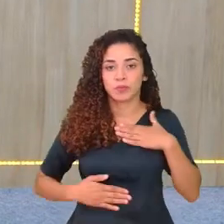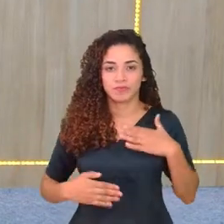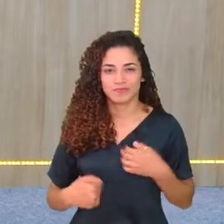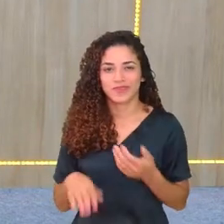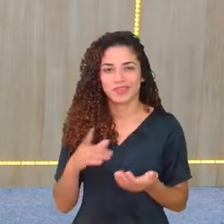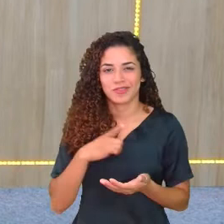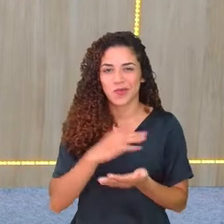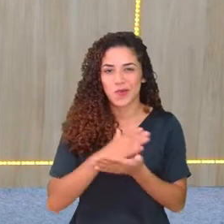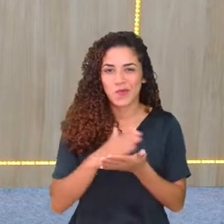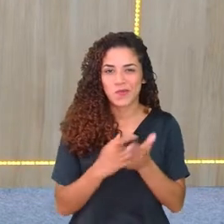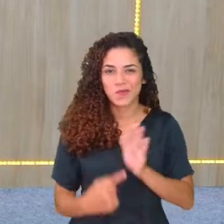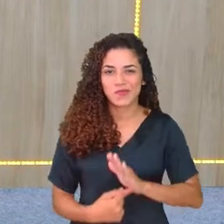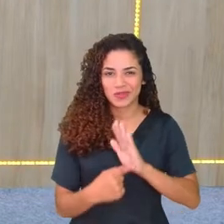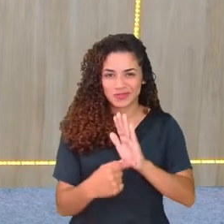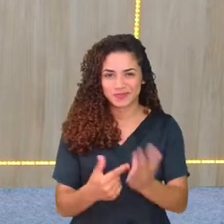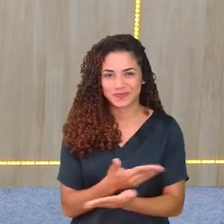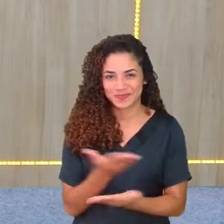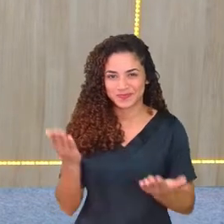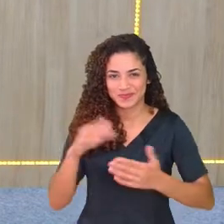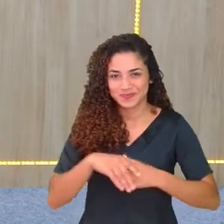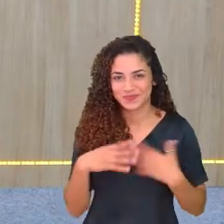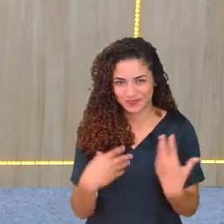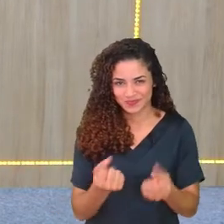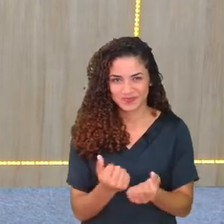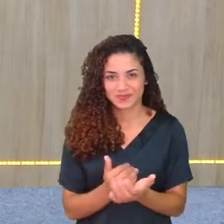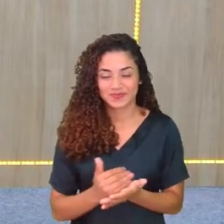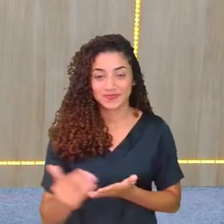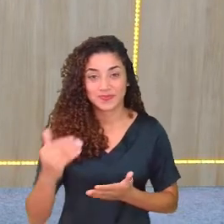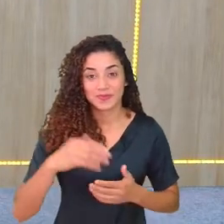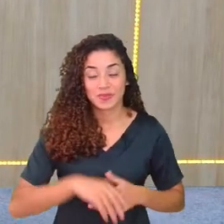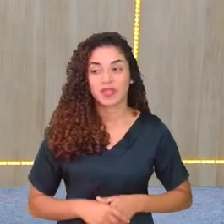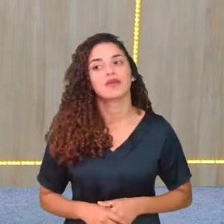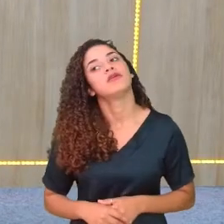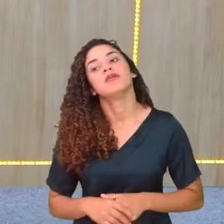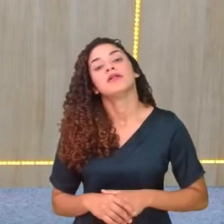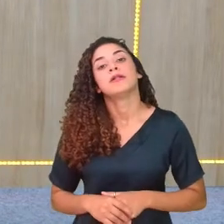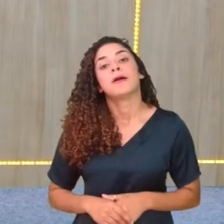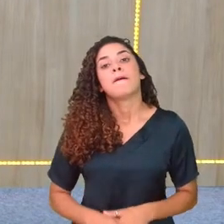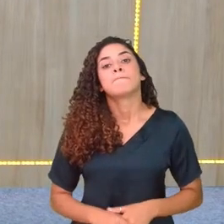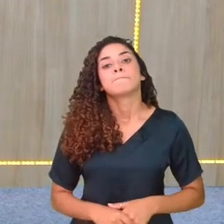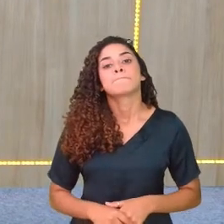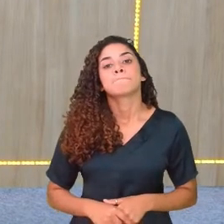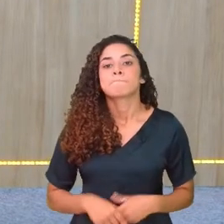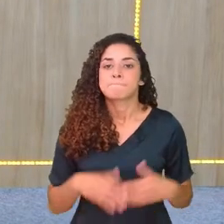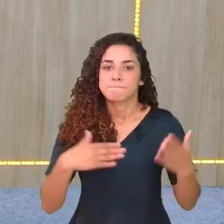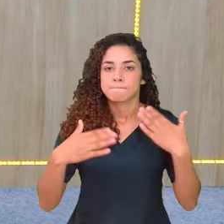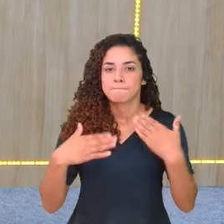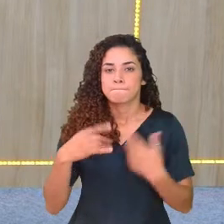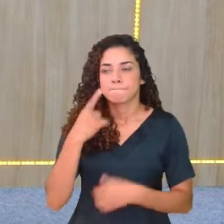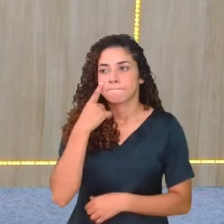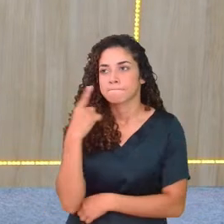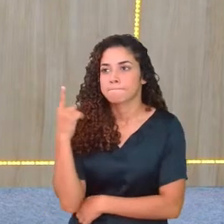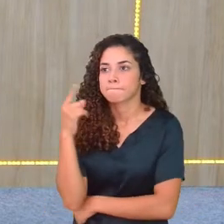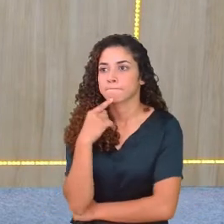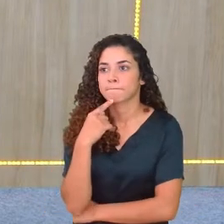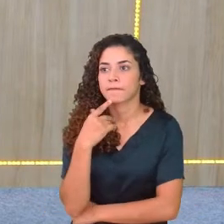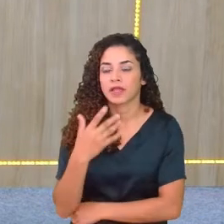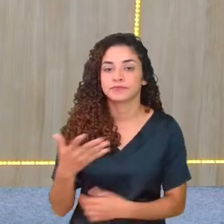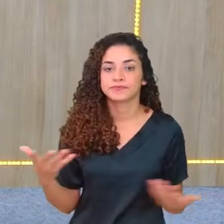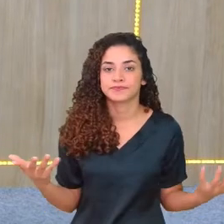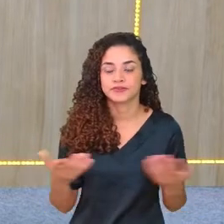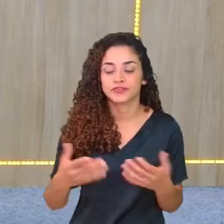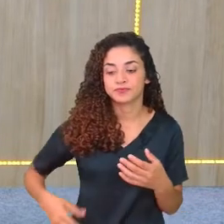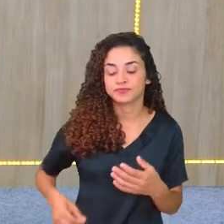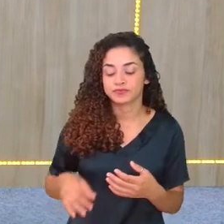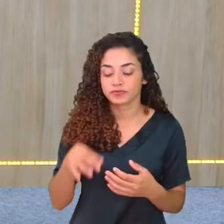aí a vocês. Então, vamos lá? Eu vou colocar aqui para a gente poder conversar. Deixa eu pegar aqui uma caneta